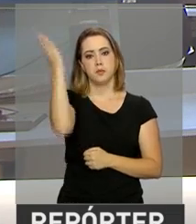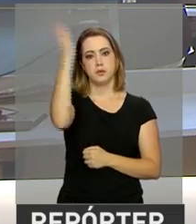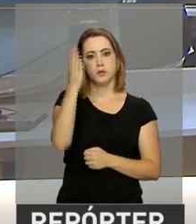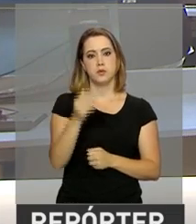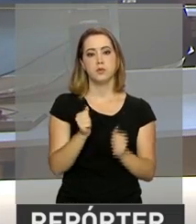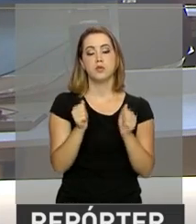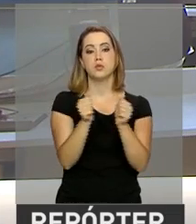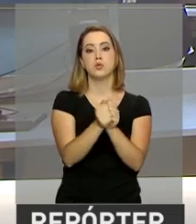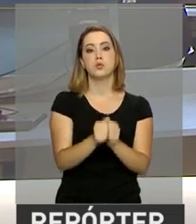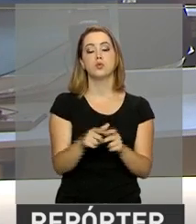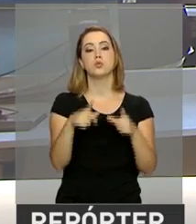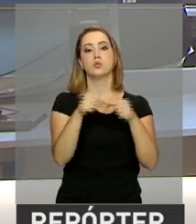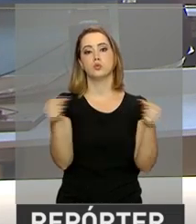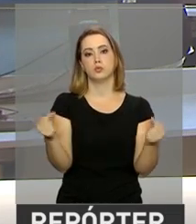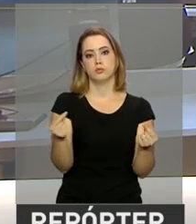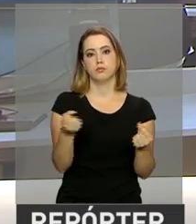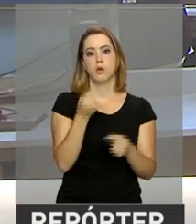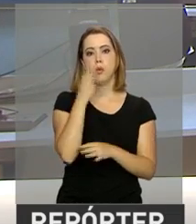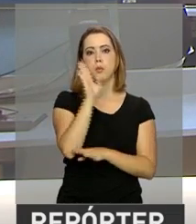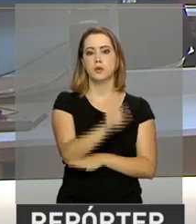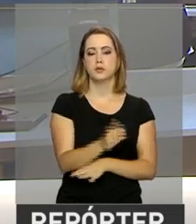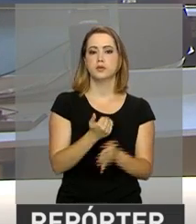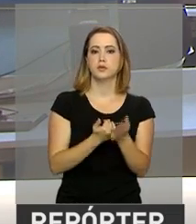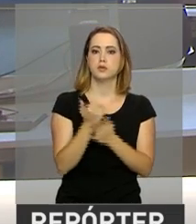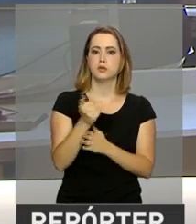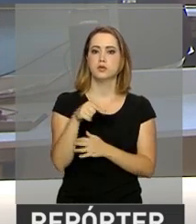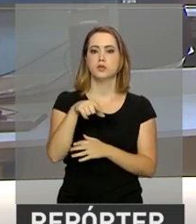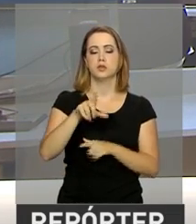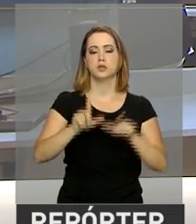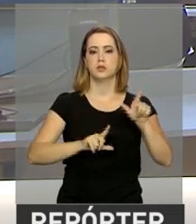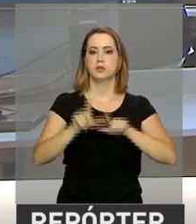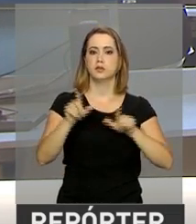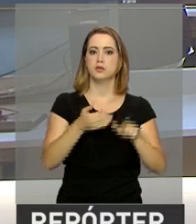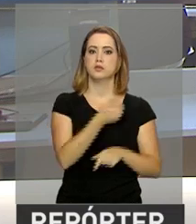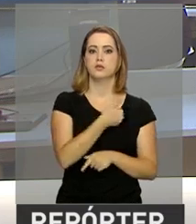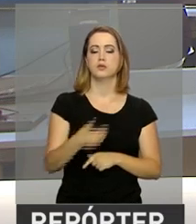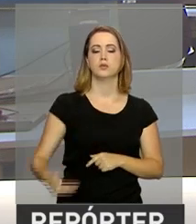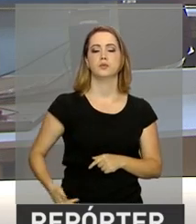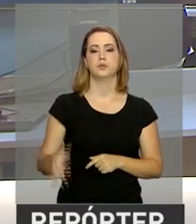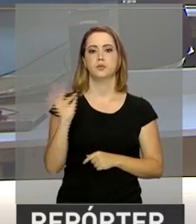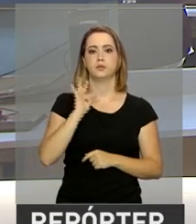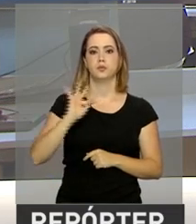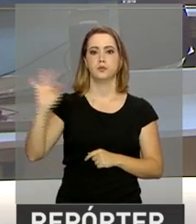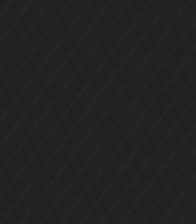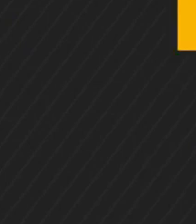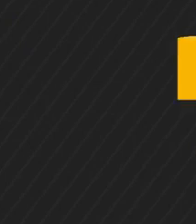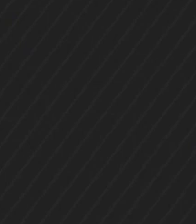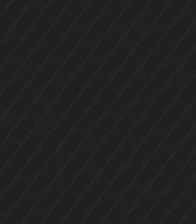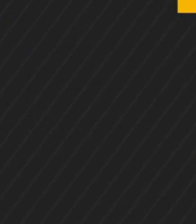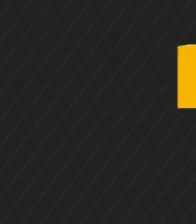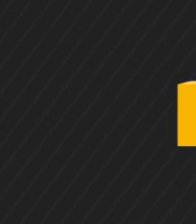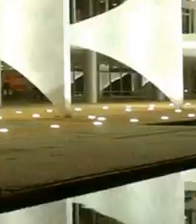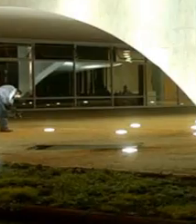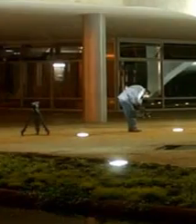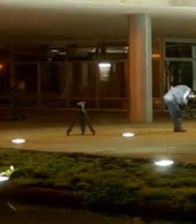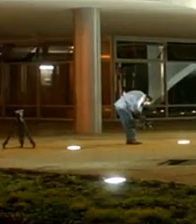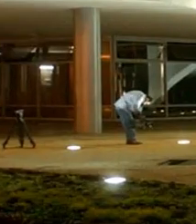acompanha na viagem ao Japão Uma boa tarde para você e continue com a gente NBR a TV do Governo Federal